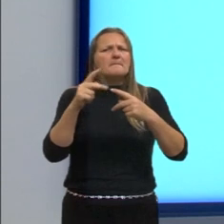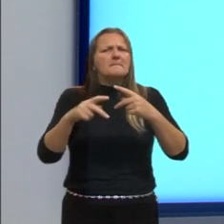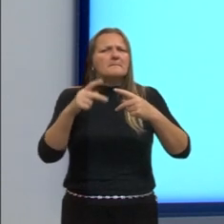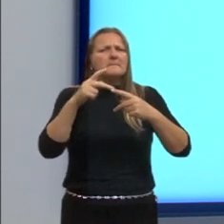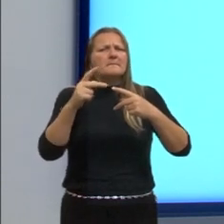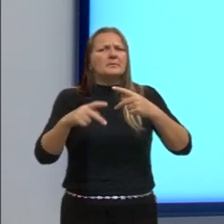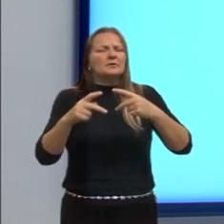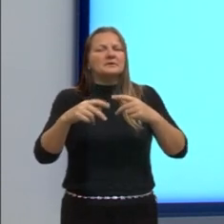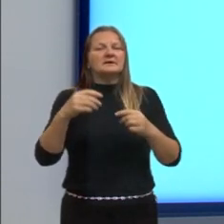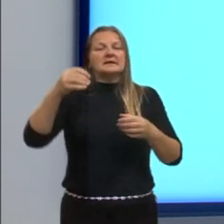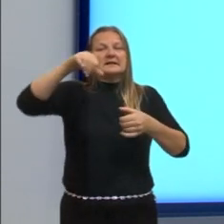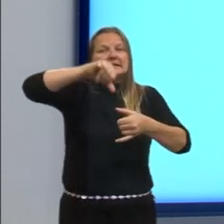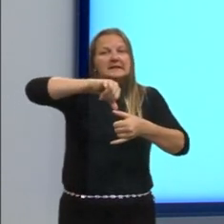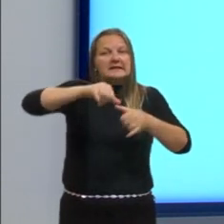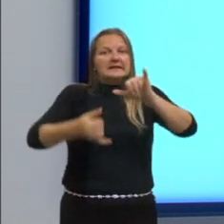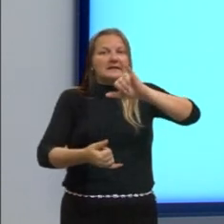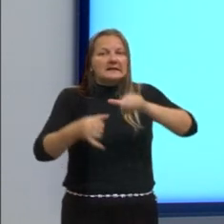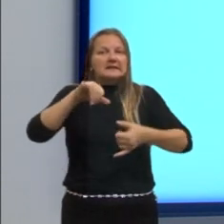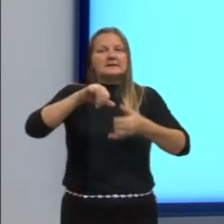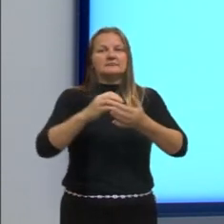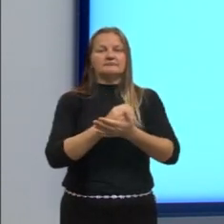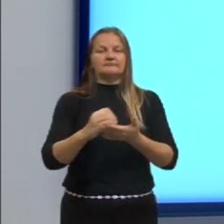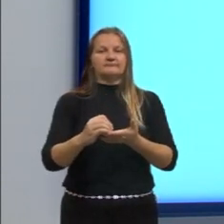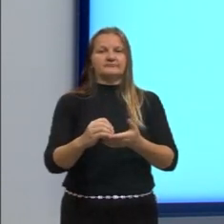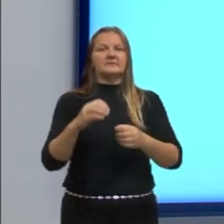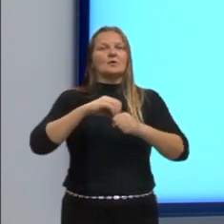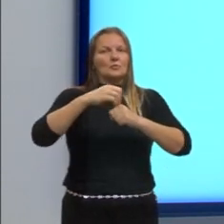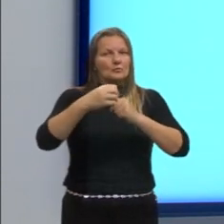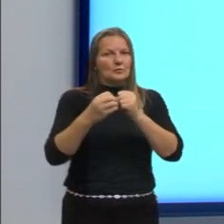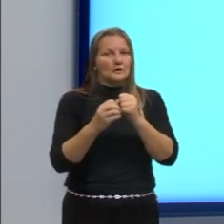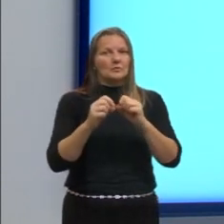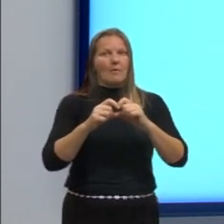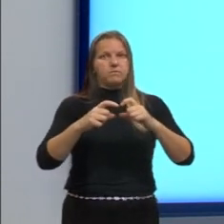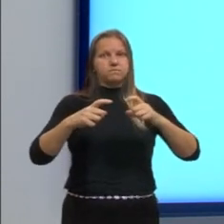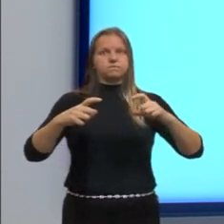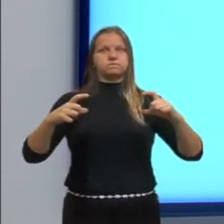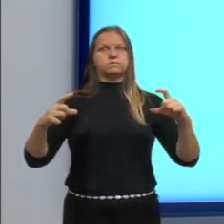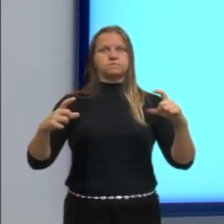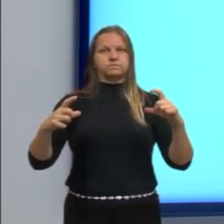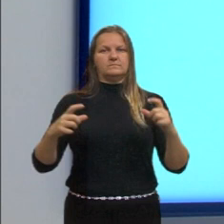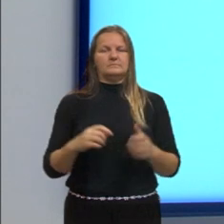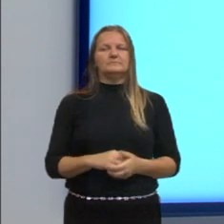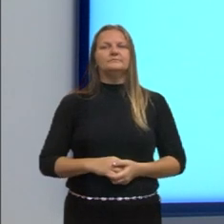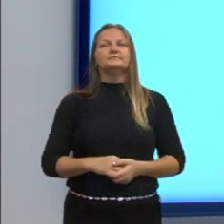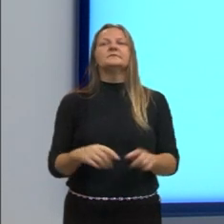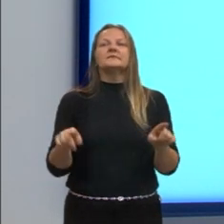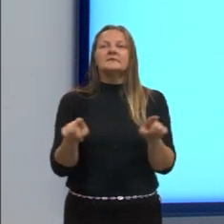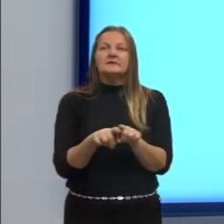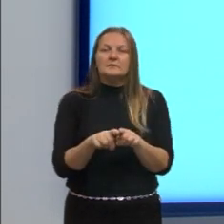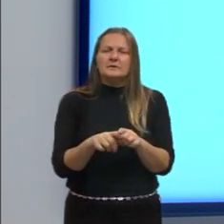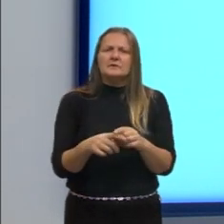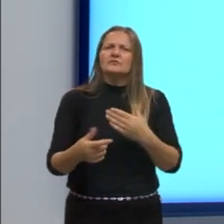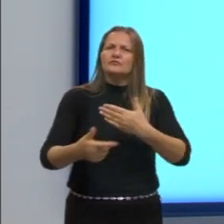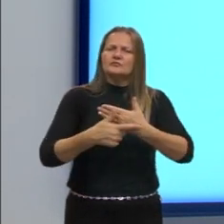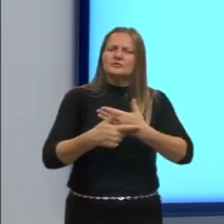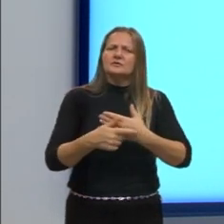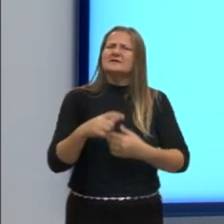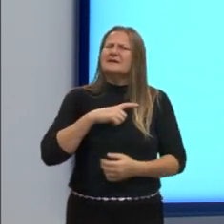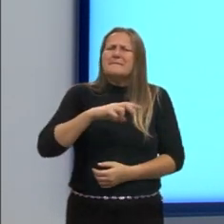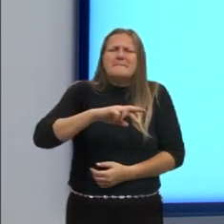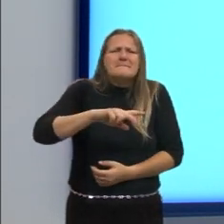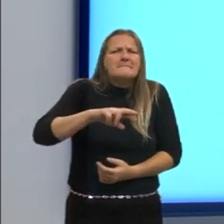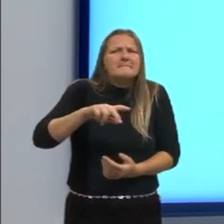da química orgânica elas são macromoléculas também ou seja são moléculas muito grandes e são as mais abundantes